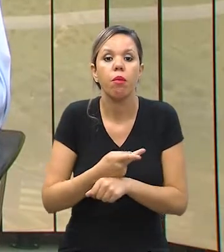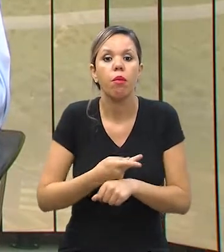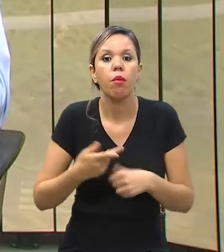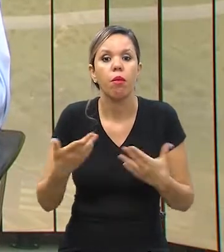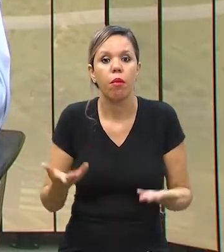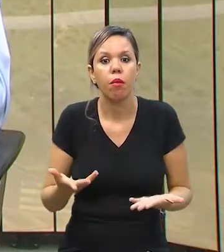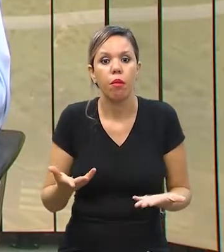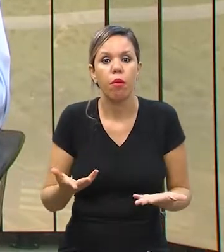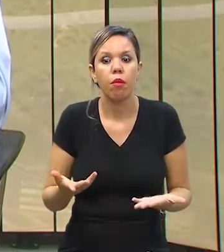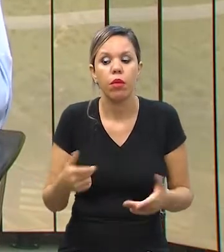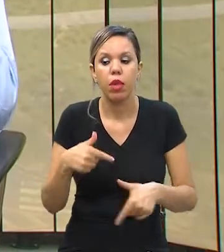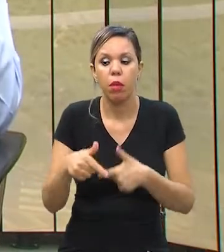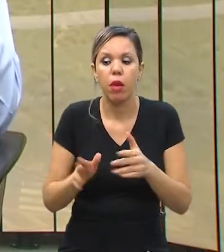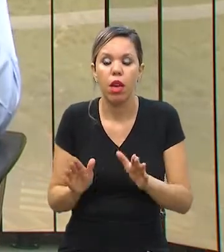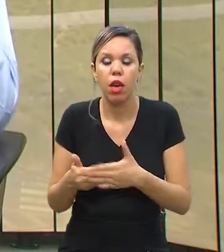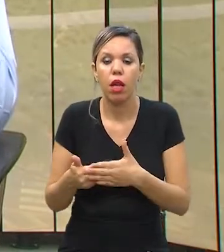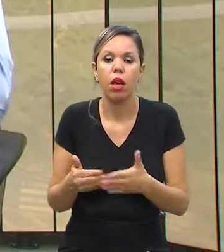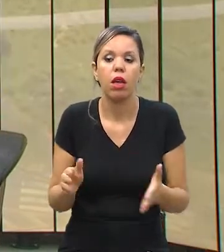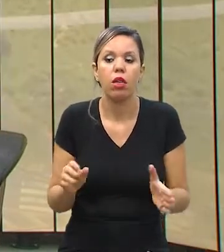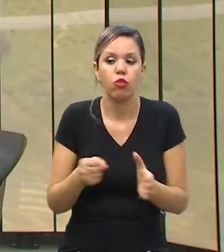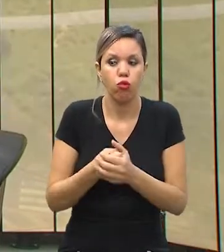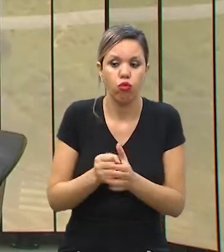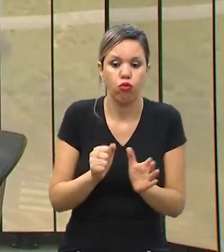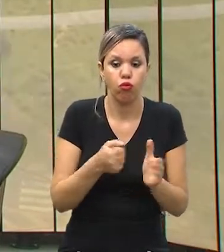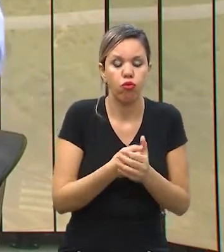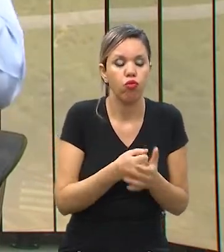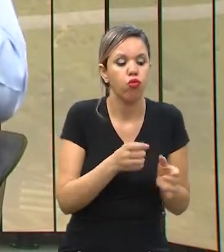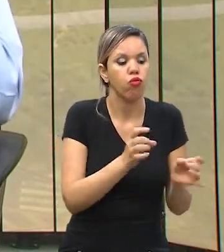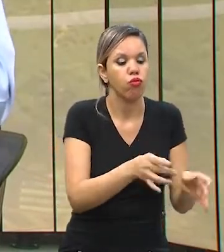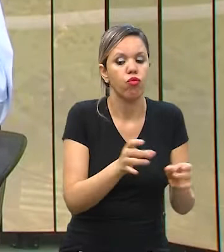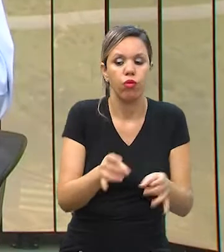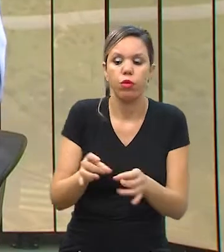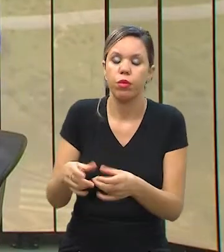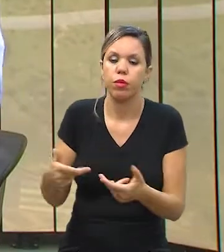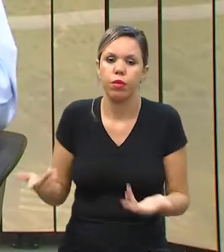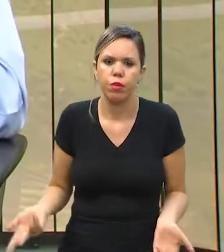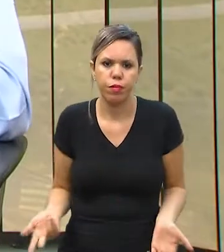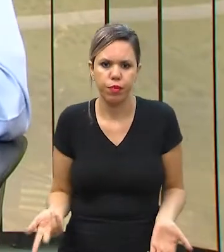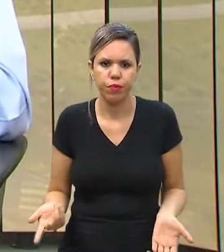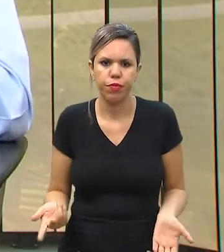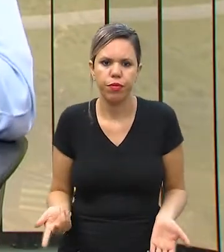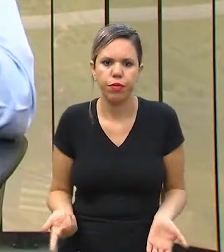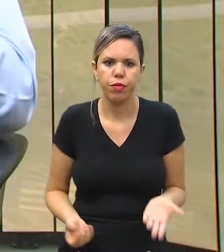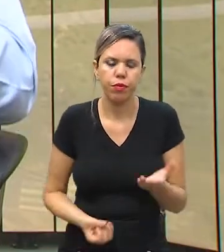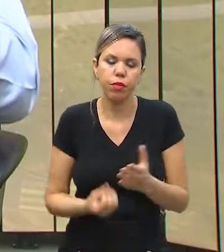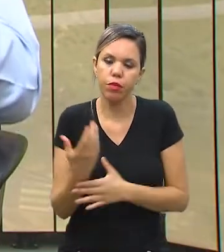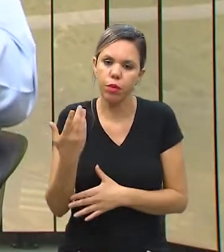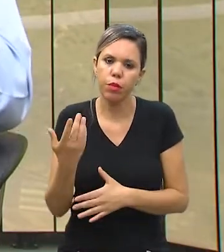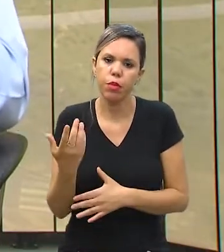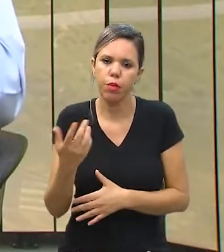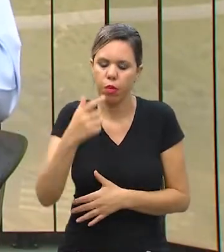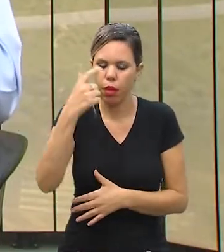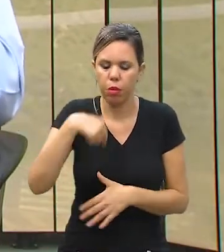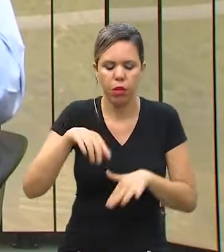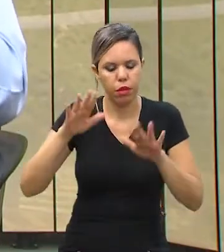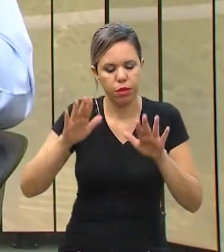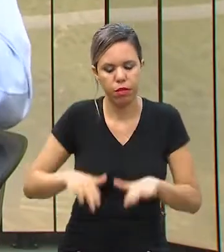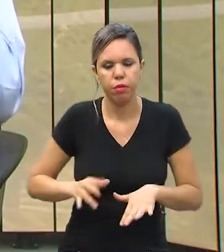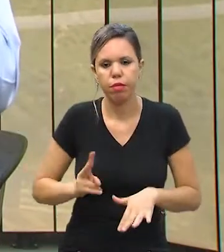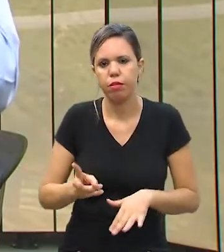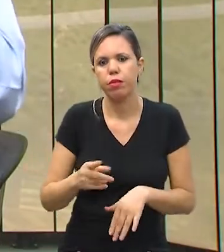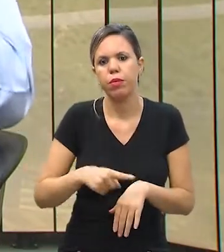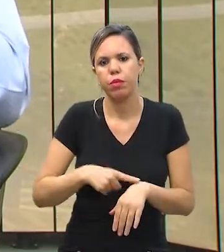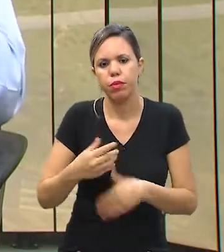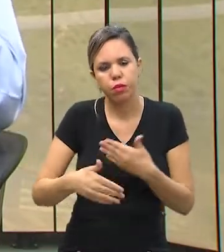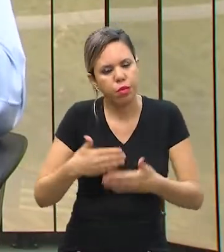É informalidade. Sim. Ela vai pegar algo para vender, ela vai correr aqui, ela vai ali, que é na onde que ela acaba ficando ali, o tempo vai